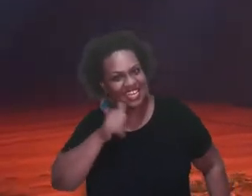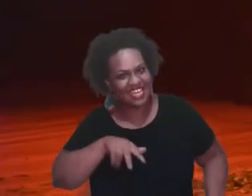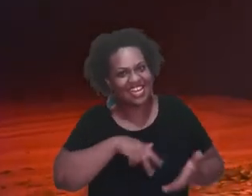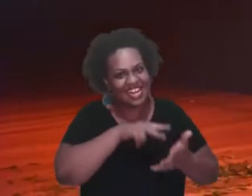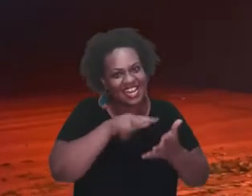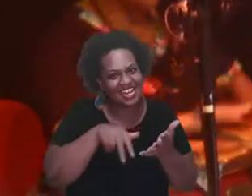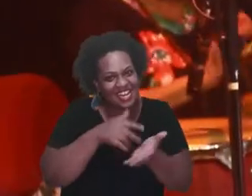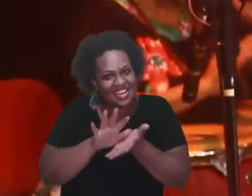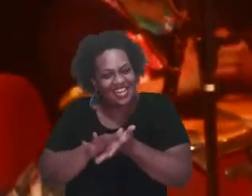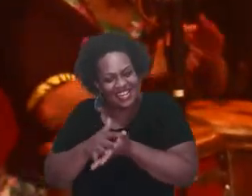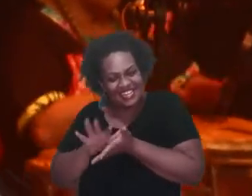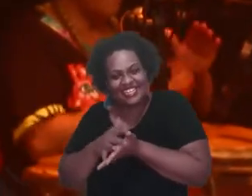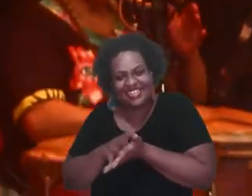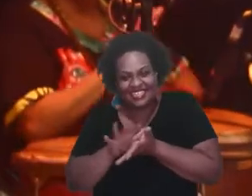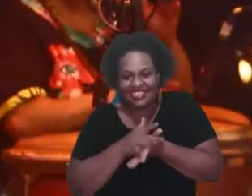tampa